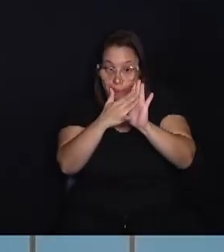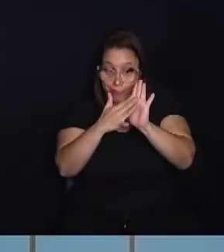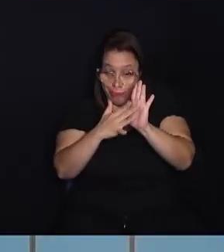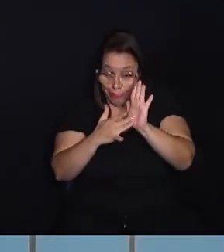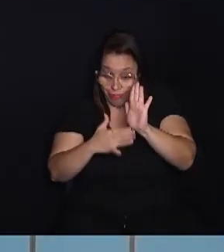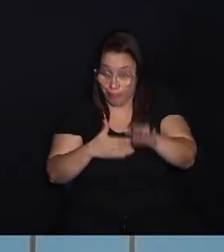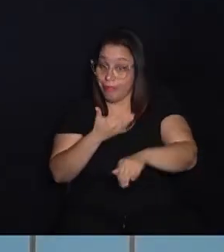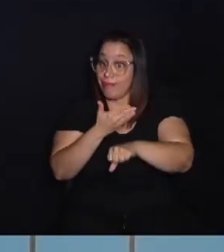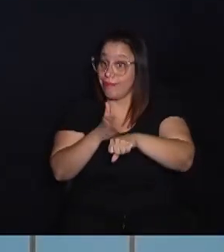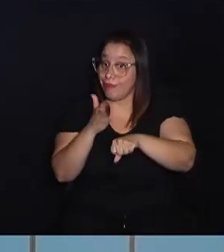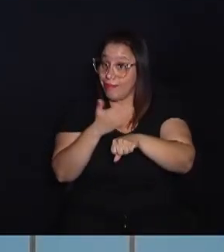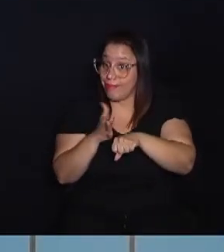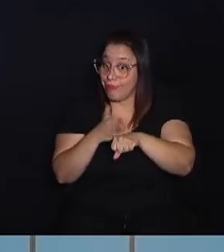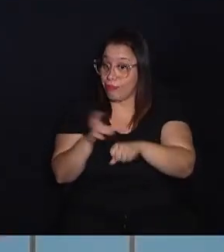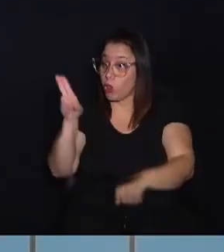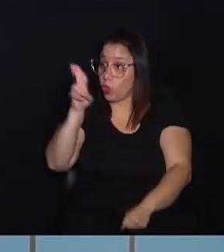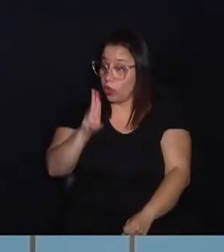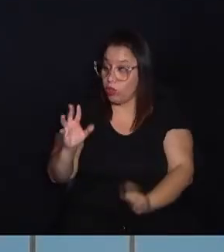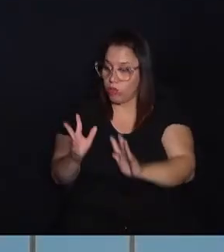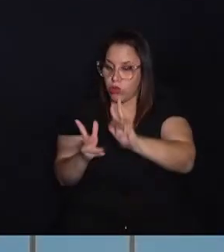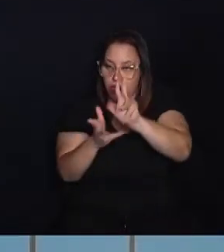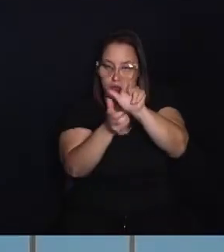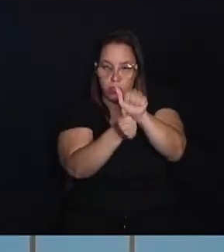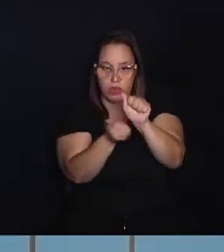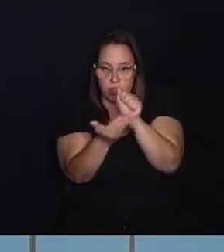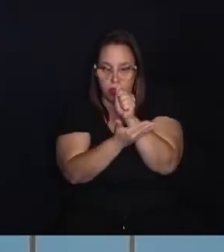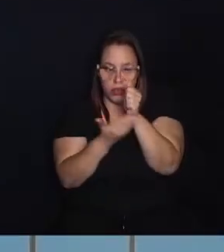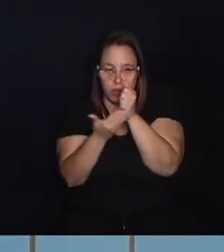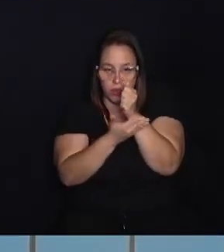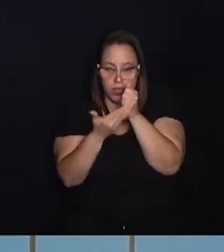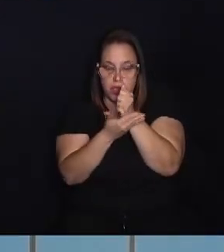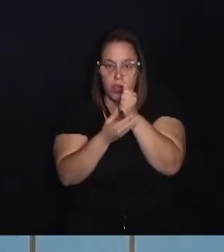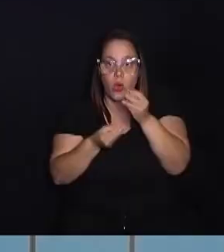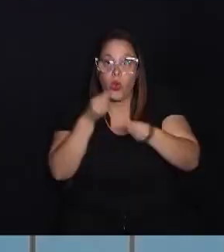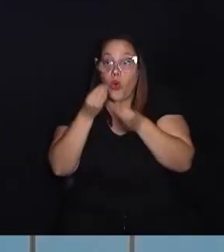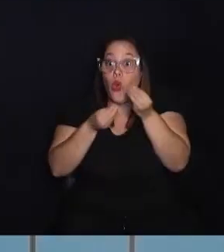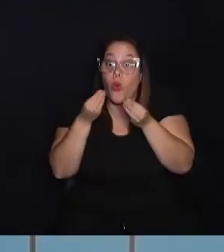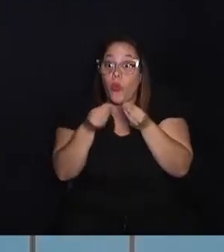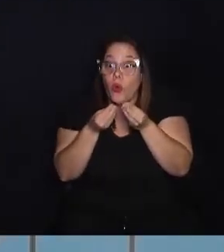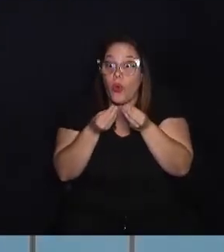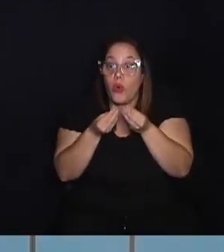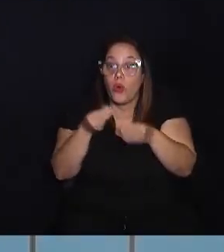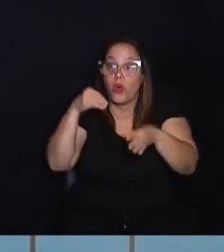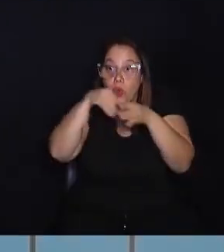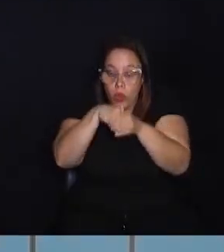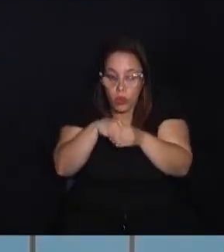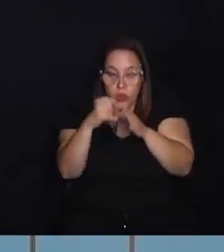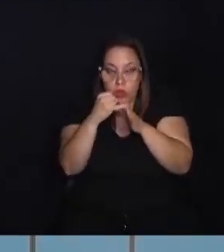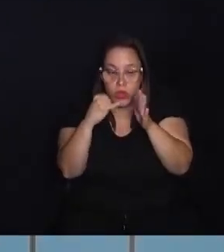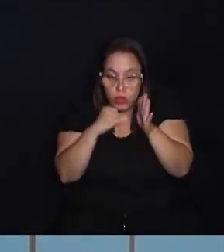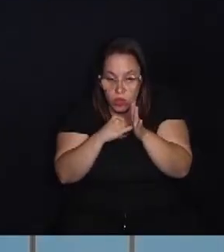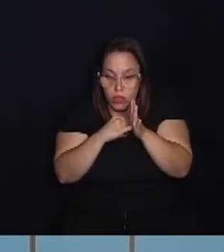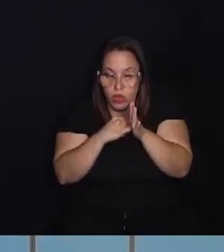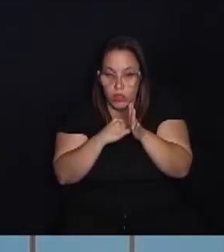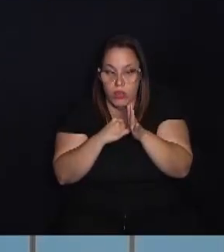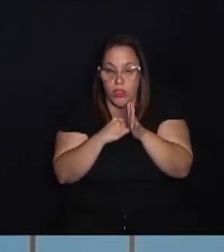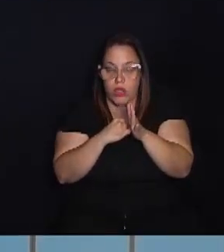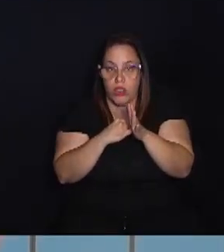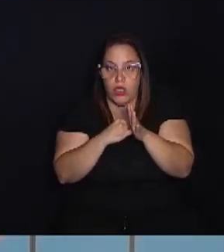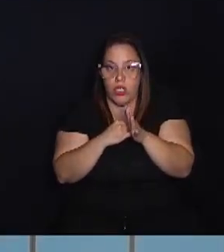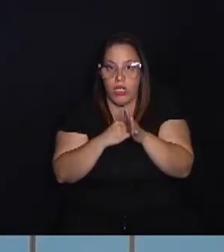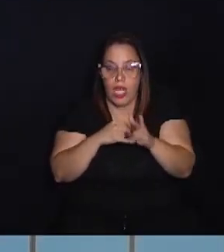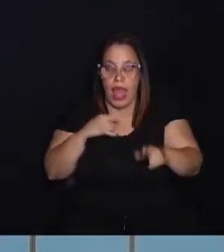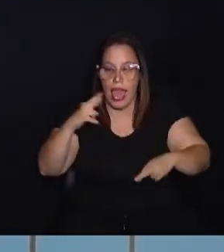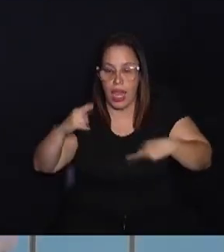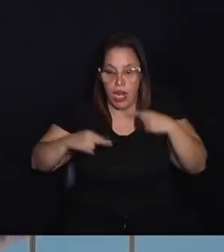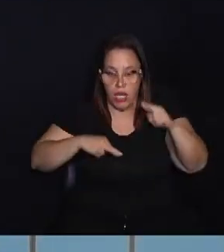treinamento universal, baseado em evidência de como você, dentro de uma instituição que tem